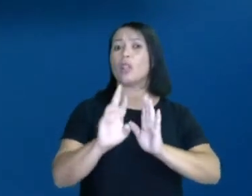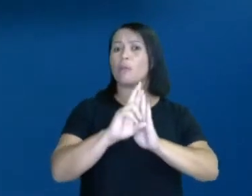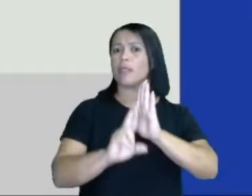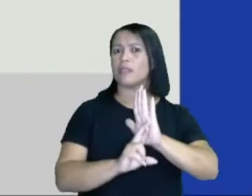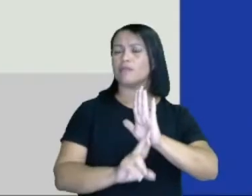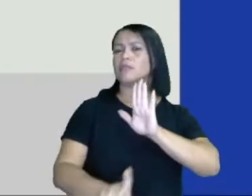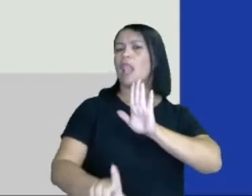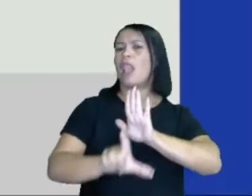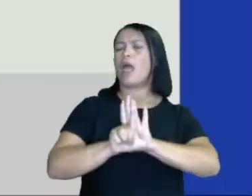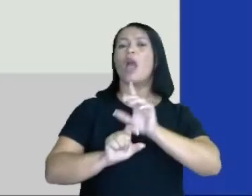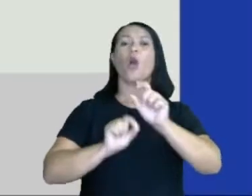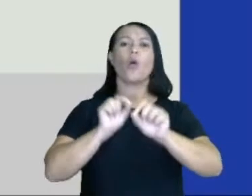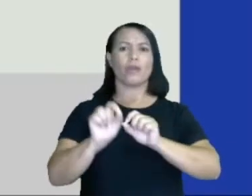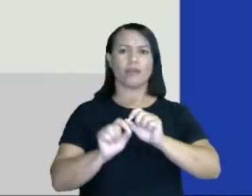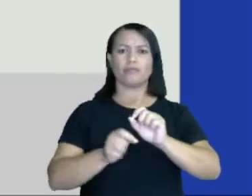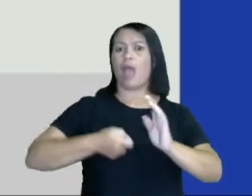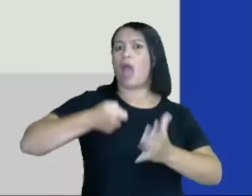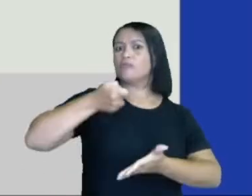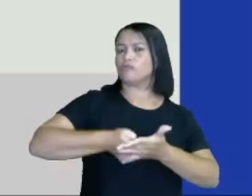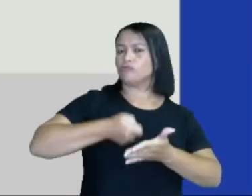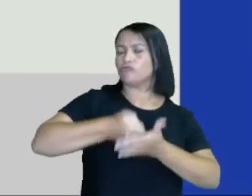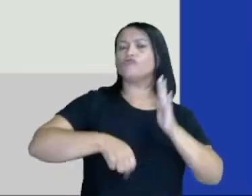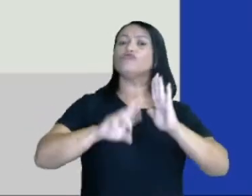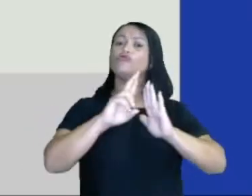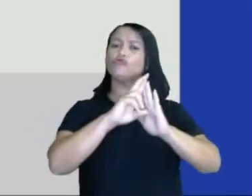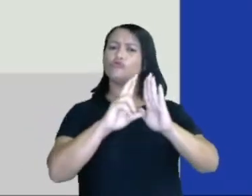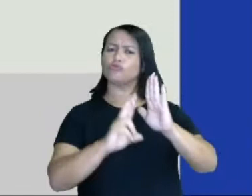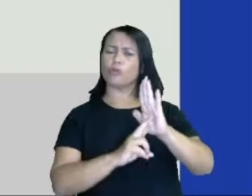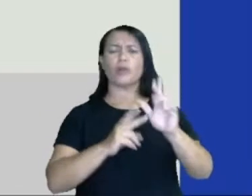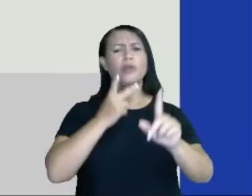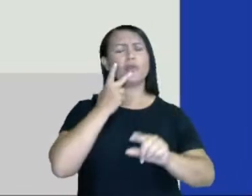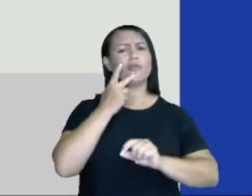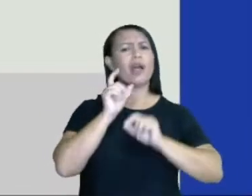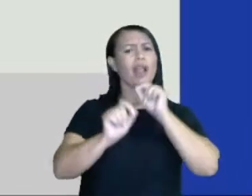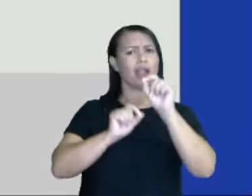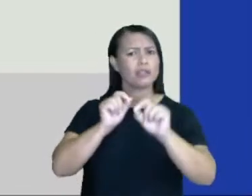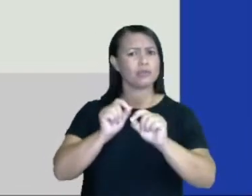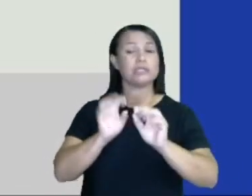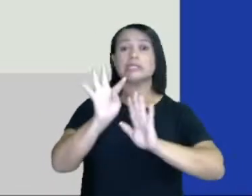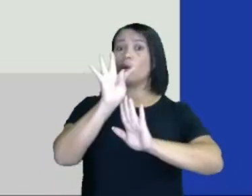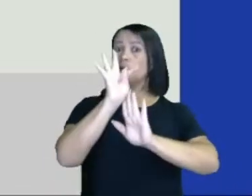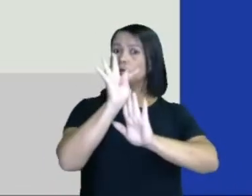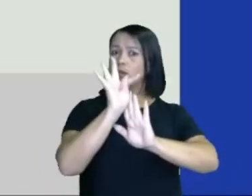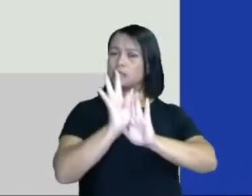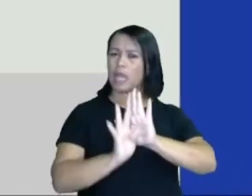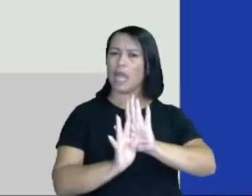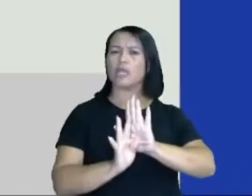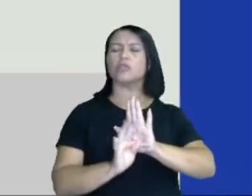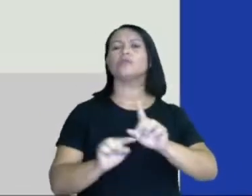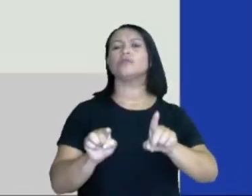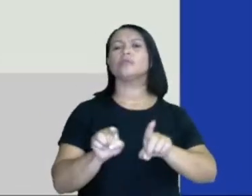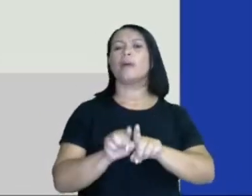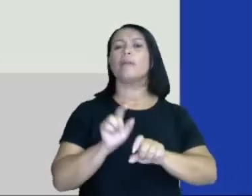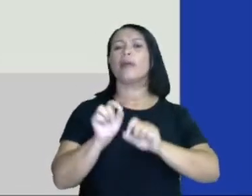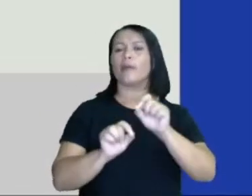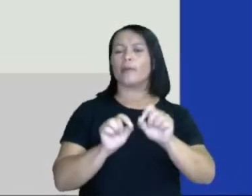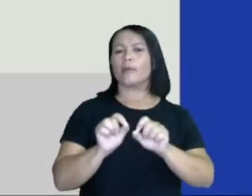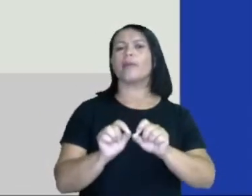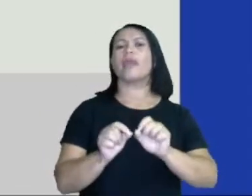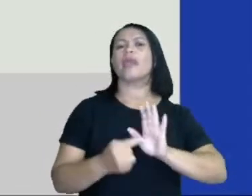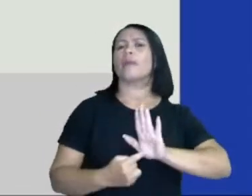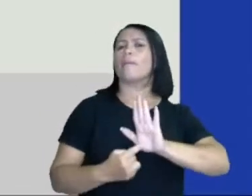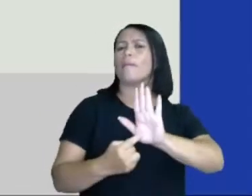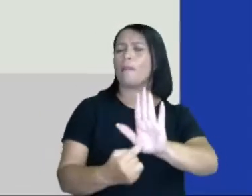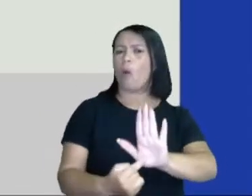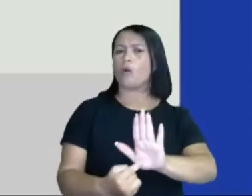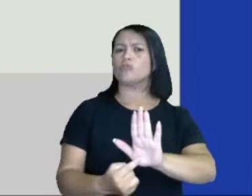estão relacionados às normas. O que é que eu estou querendo dizer com isso? São os textos que estabelecem, que